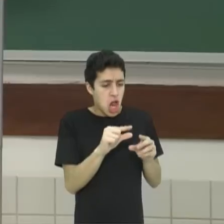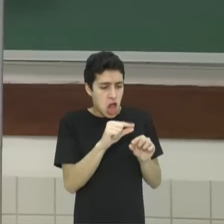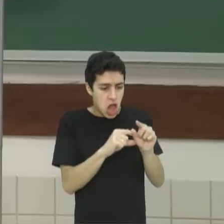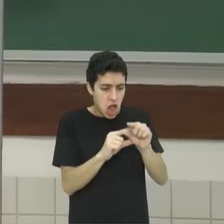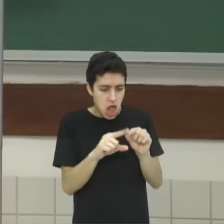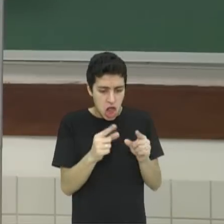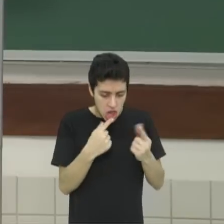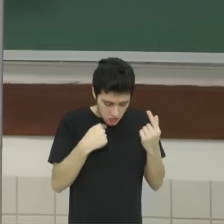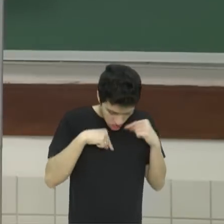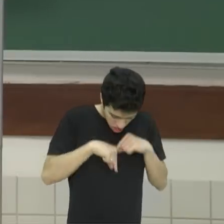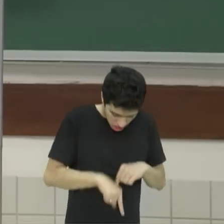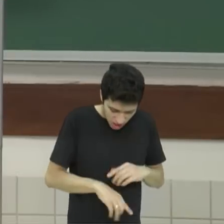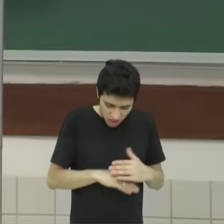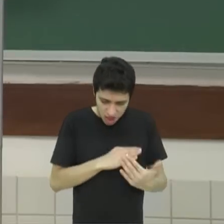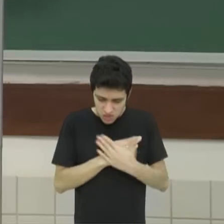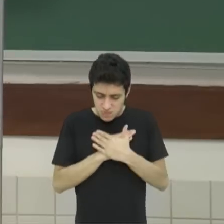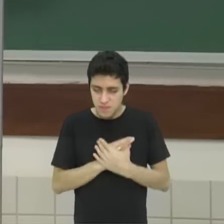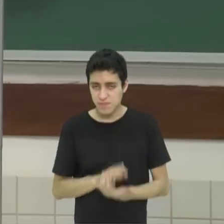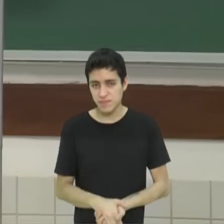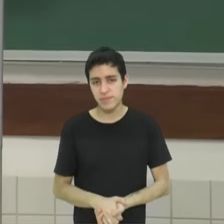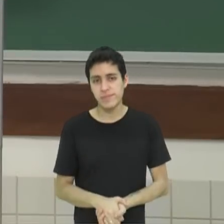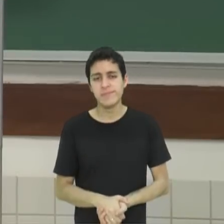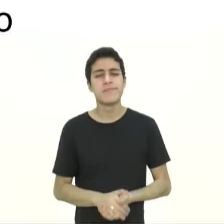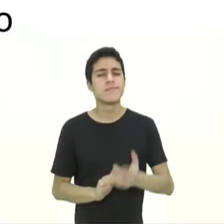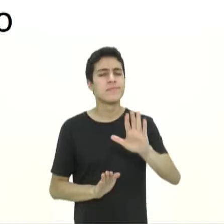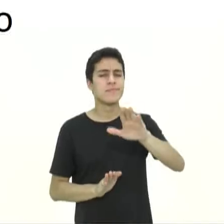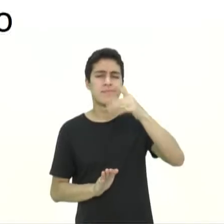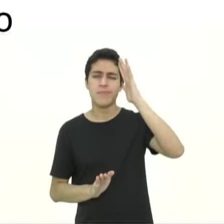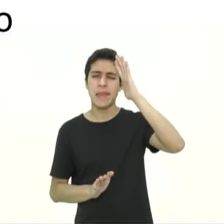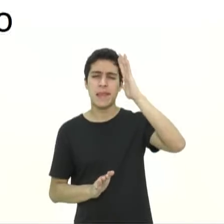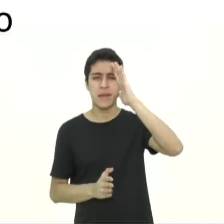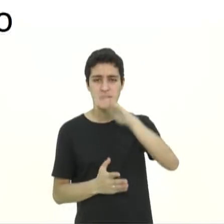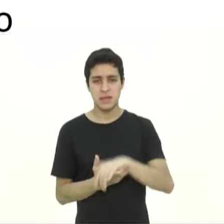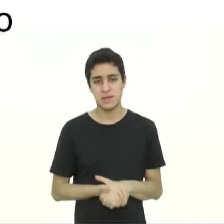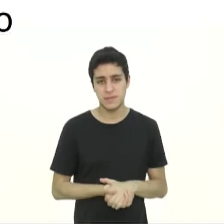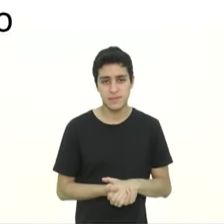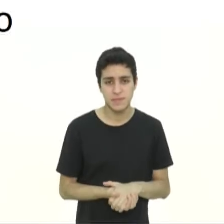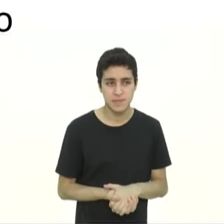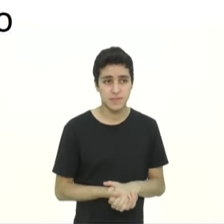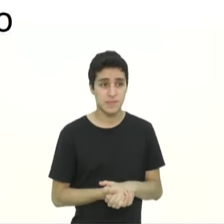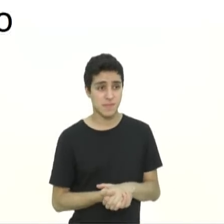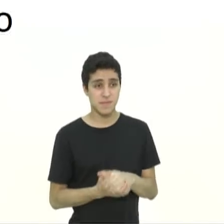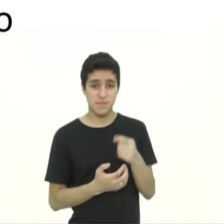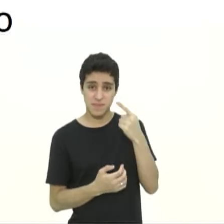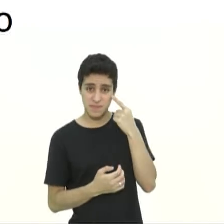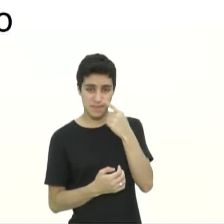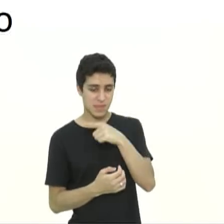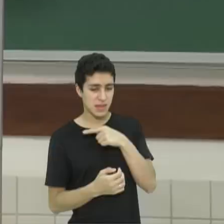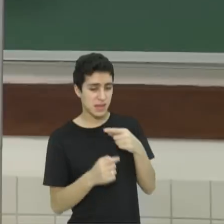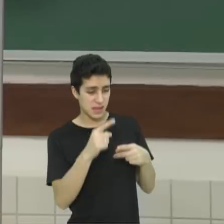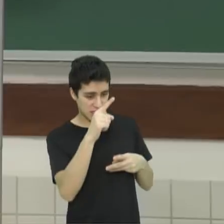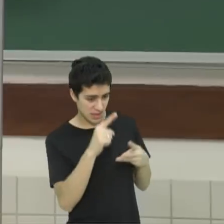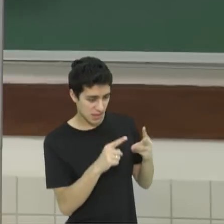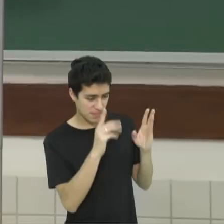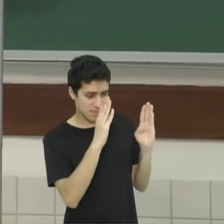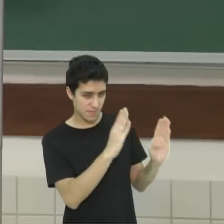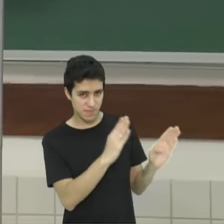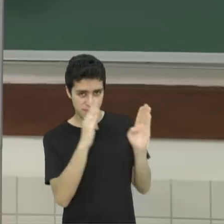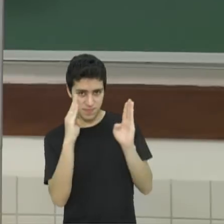terceira parte. Vamos pensar um pouquinho. Nós temos aqui 3 partes de um